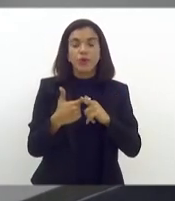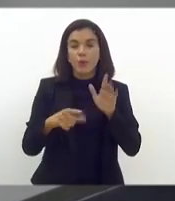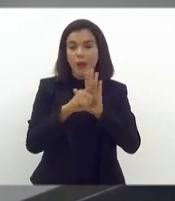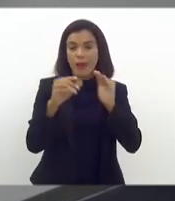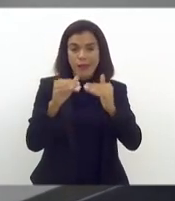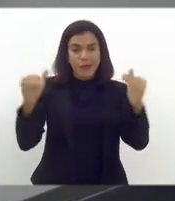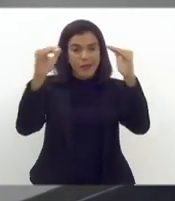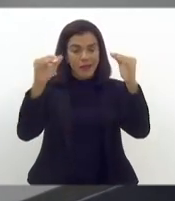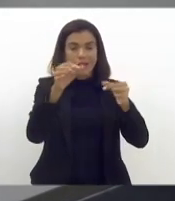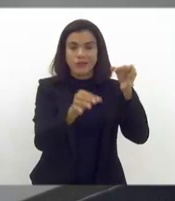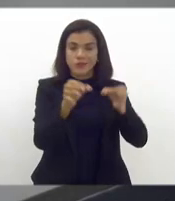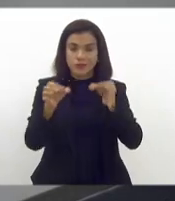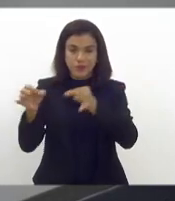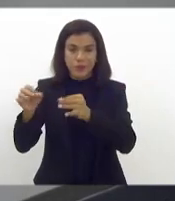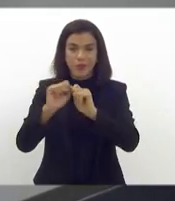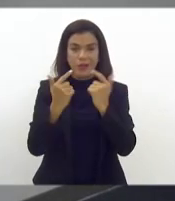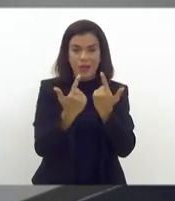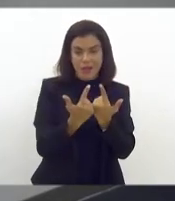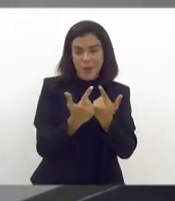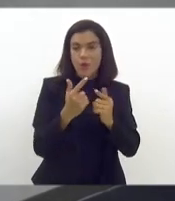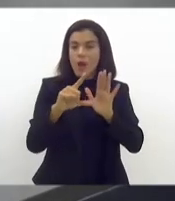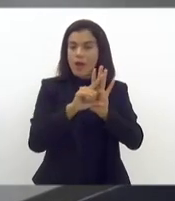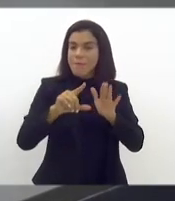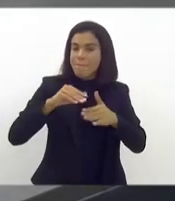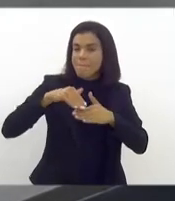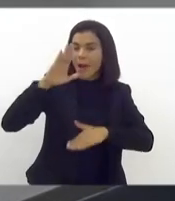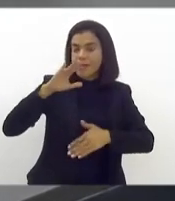que está tramitando na casa, portanto, uma lei mais específica